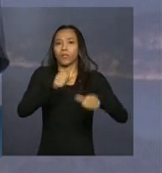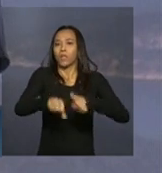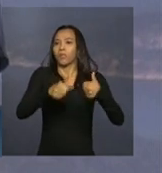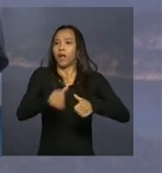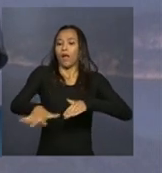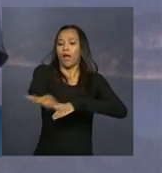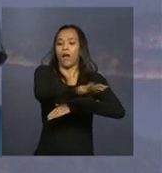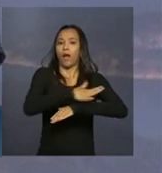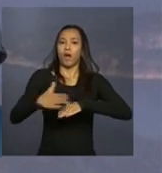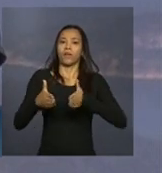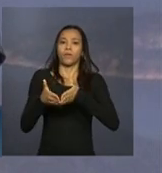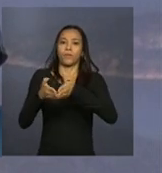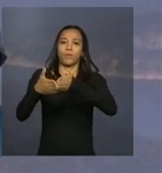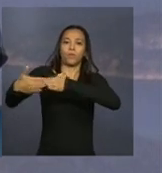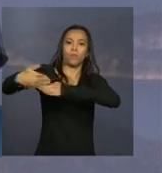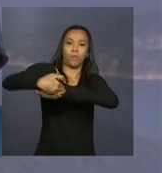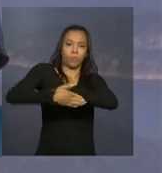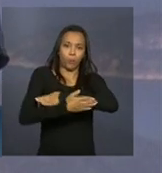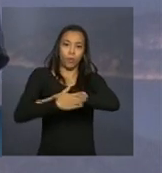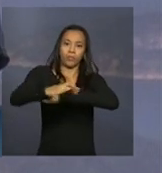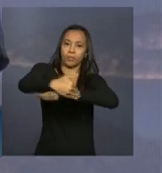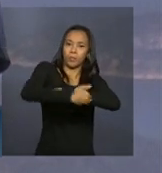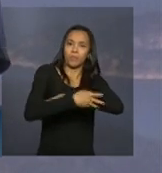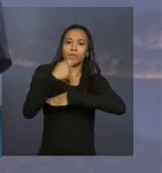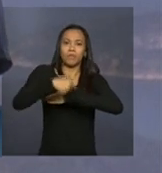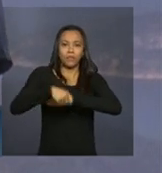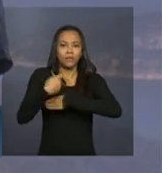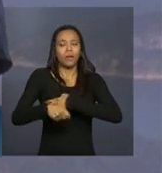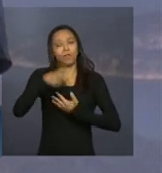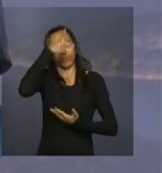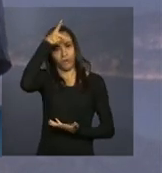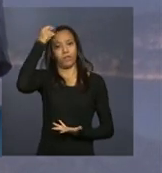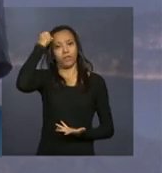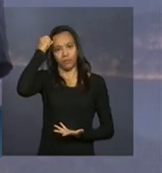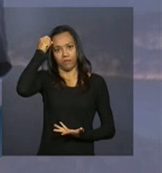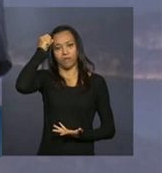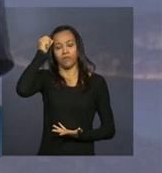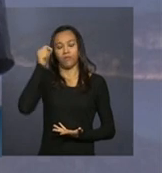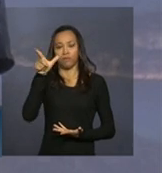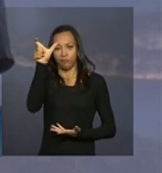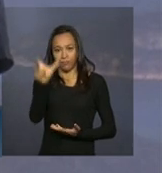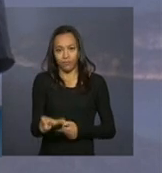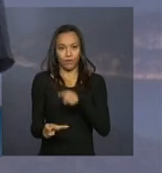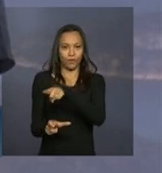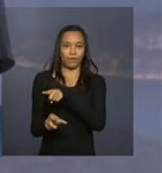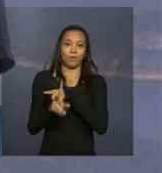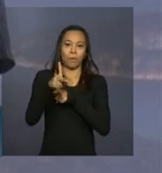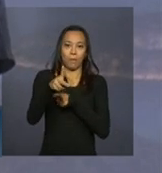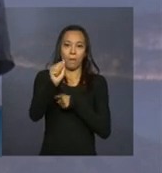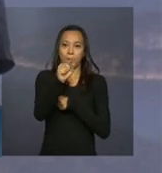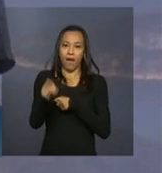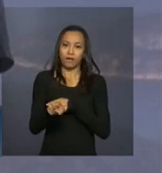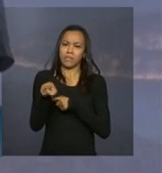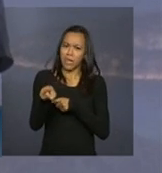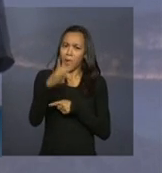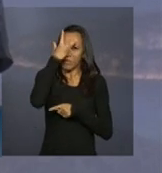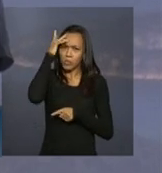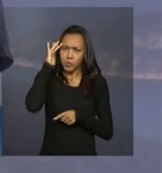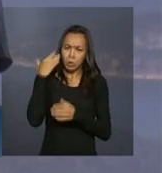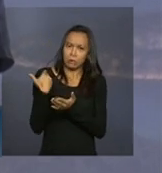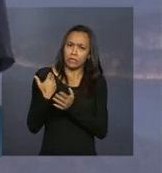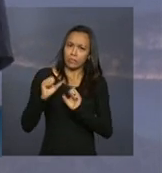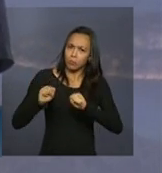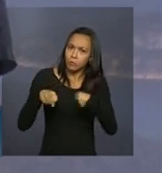um prefeito como Eduardo Paes para tirar do papel esse sonho, que é um trator, é uma pessoa